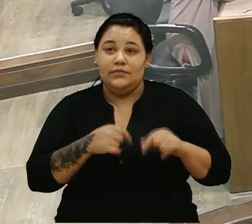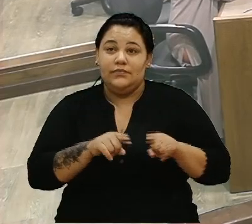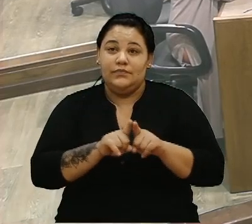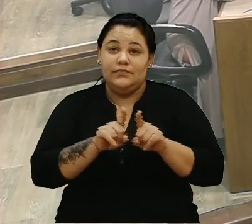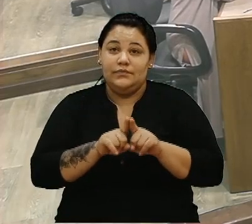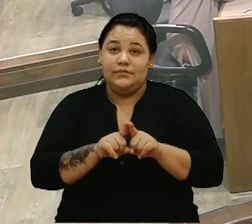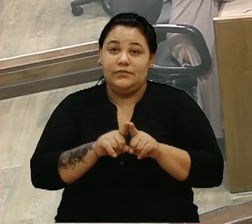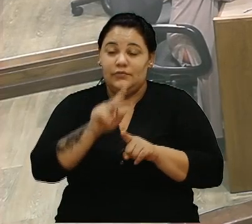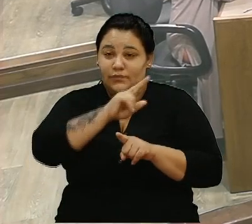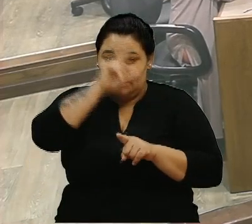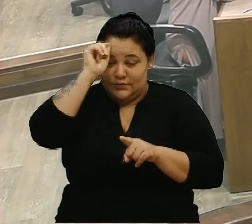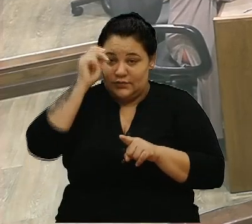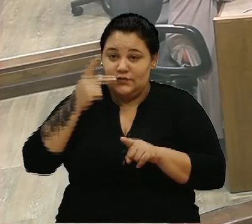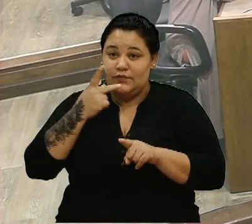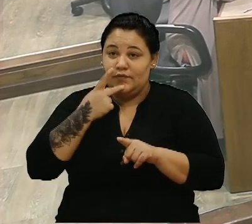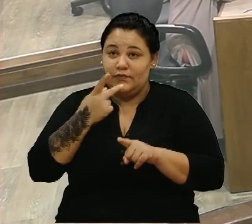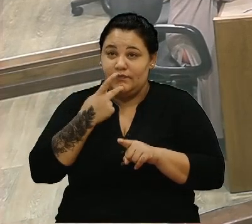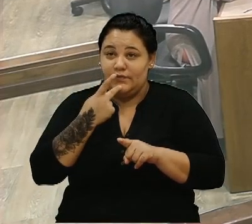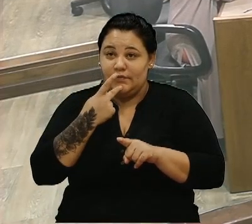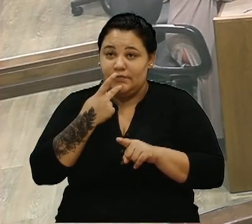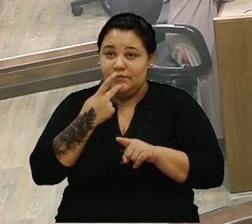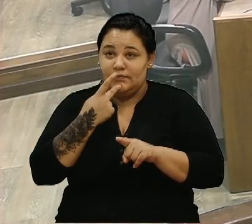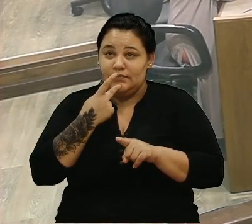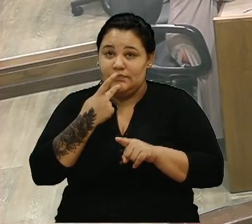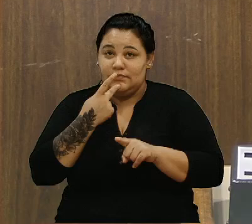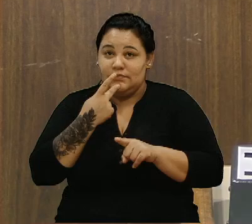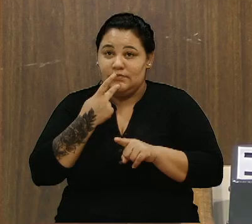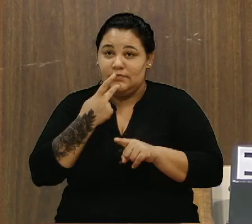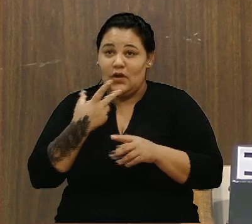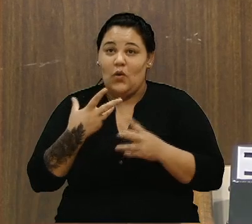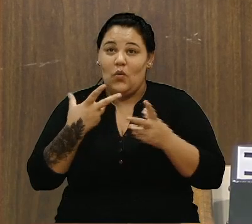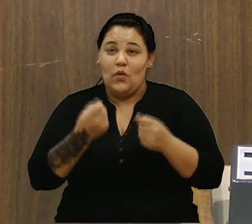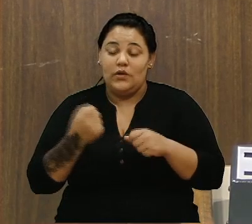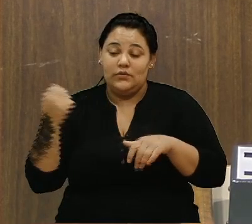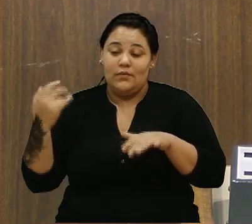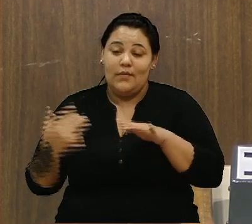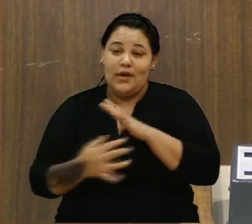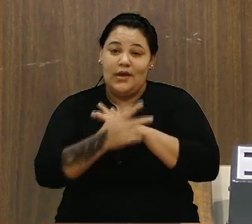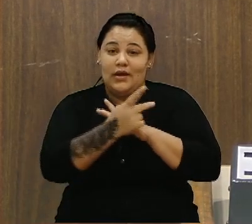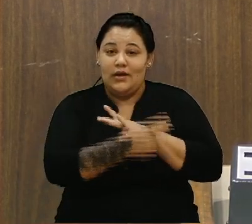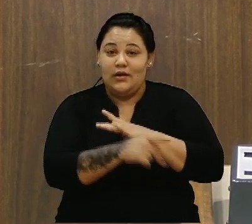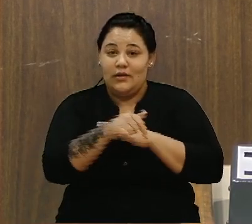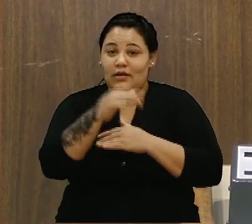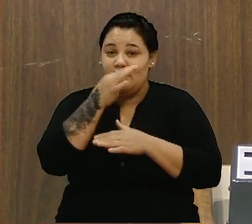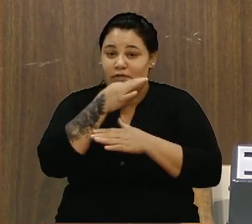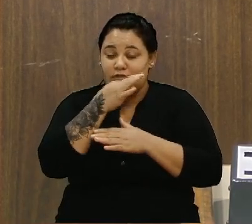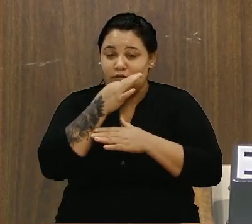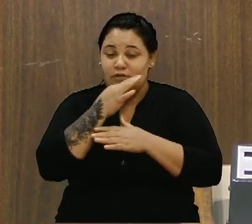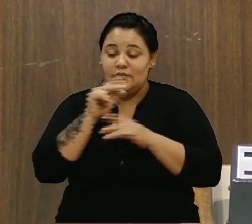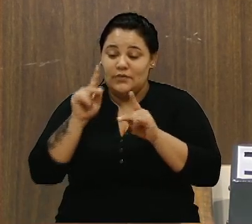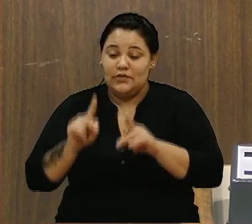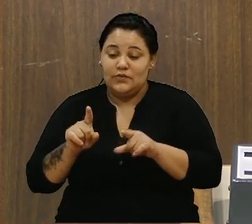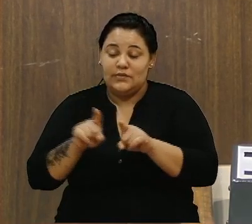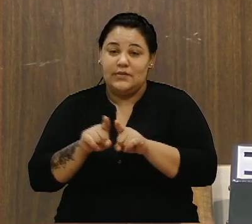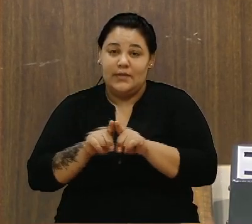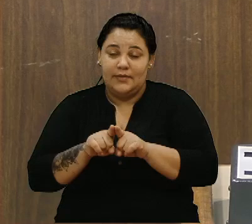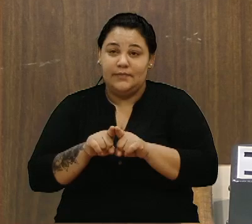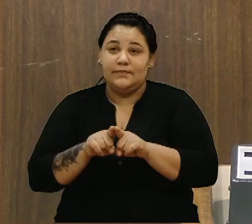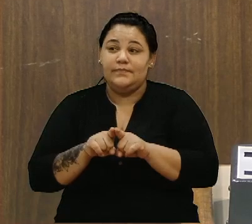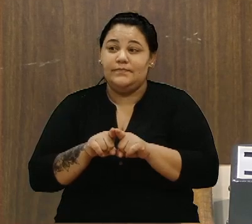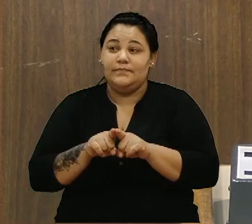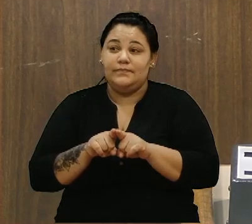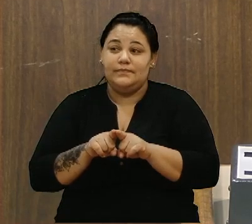seguidamente a questão de quantos imigrantes têm chegado em Caxias, quantas pessoas têm vindo para cá. E